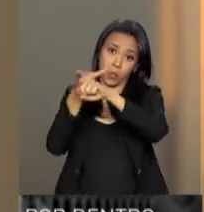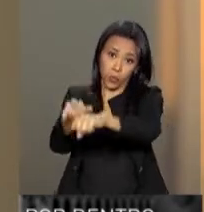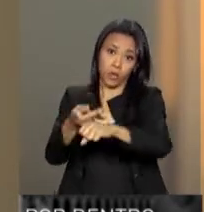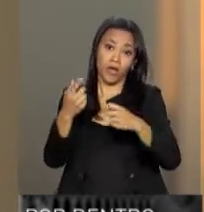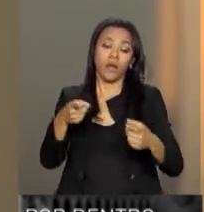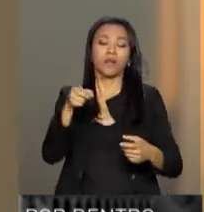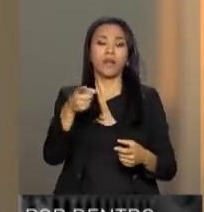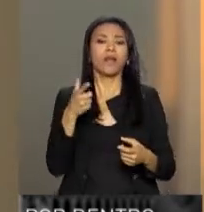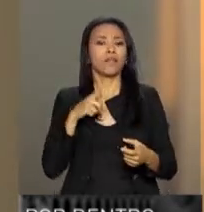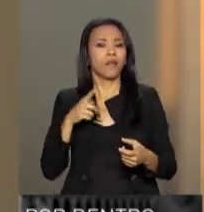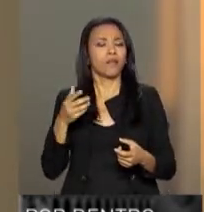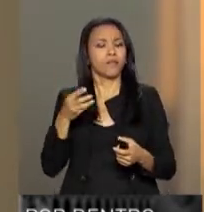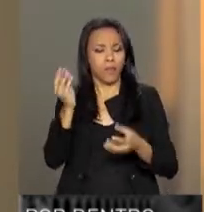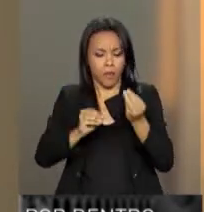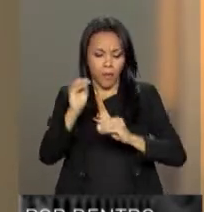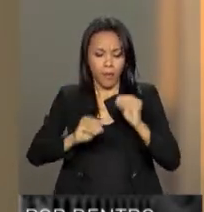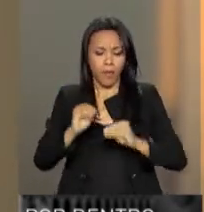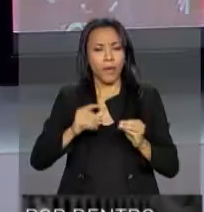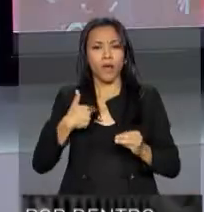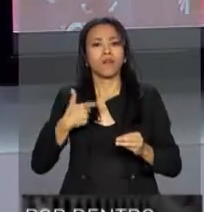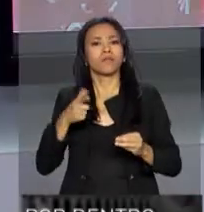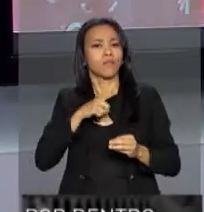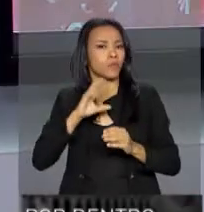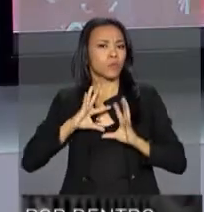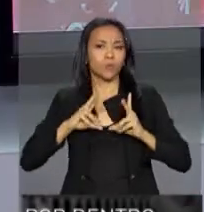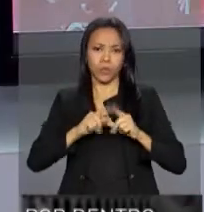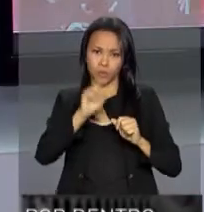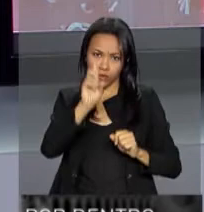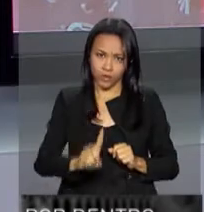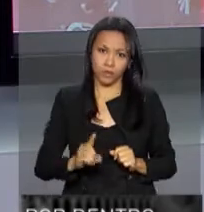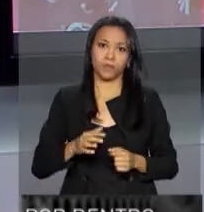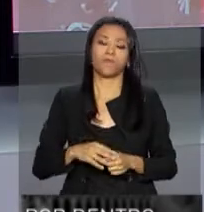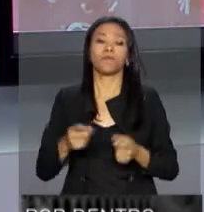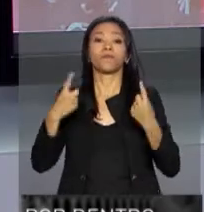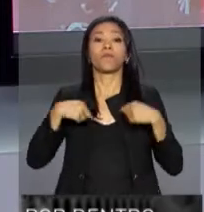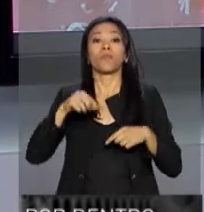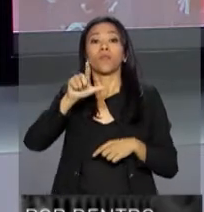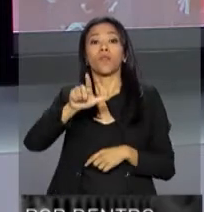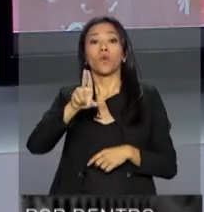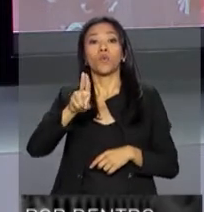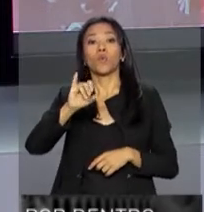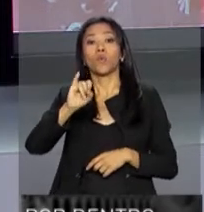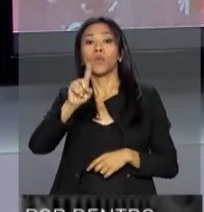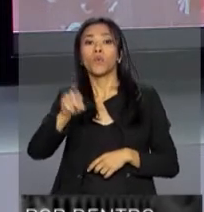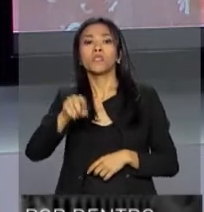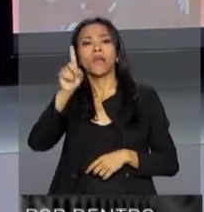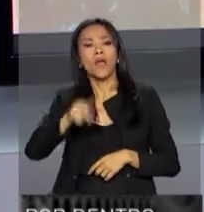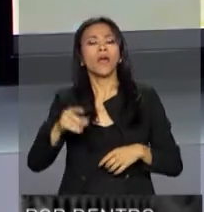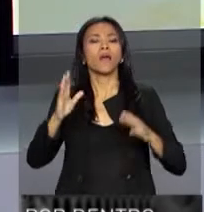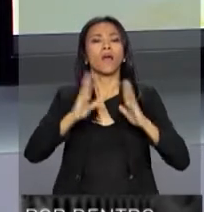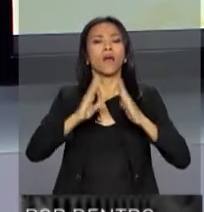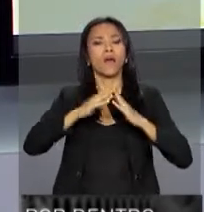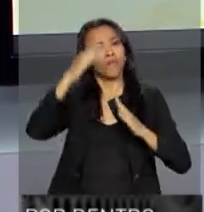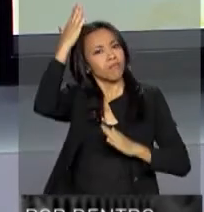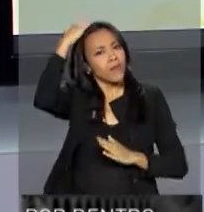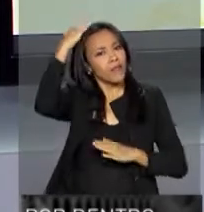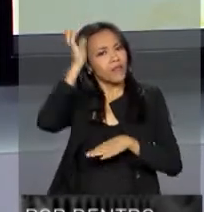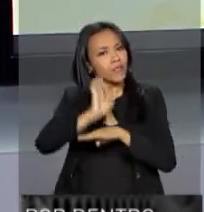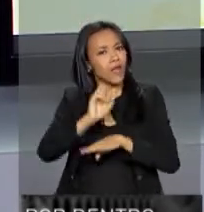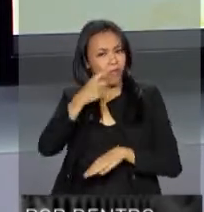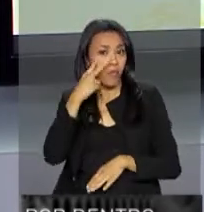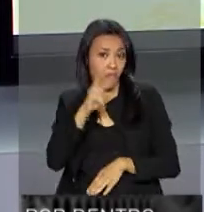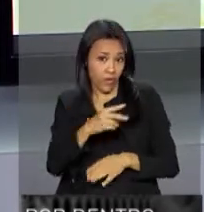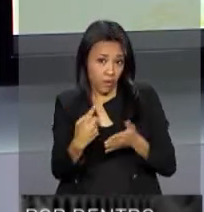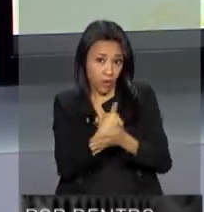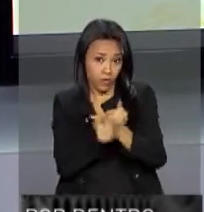passará a ter acesso a todos os benefícios luiz antônio é do paraná nos enviou uma pergunta pela internet vamos dar uma olhada